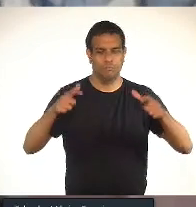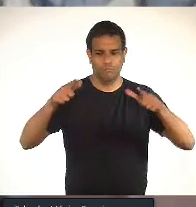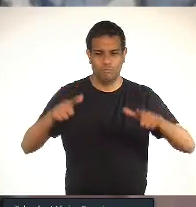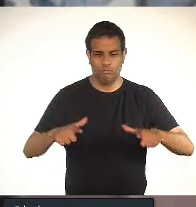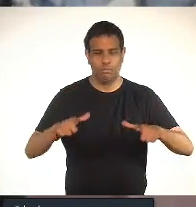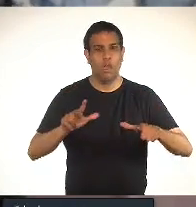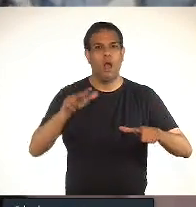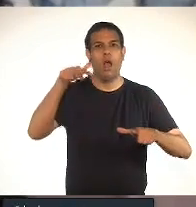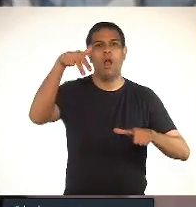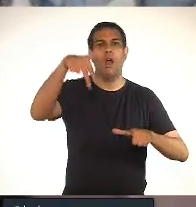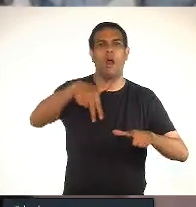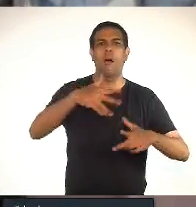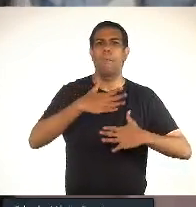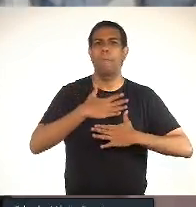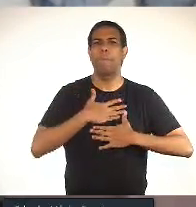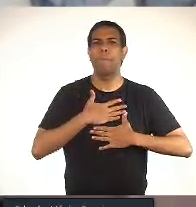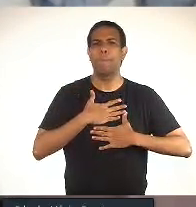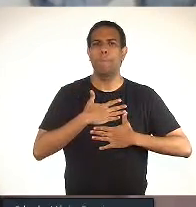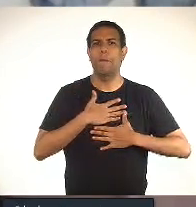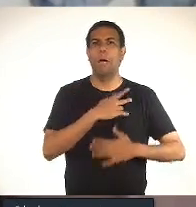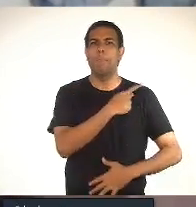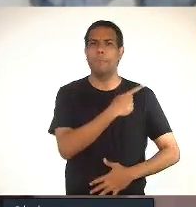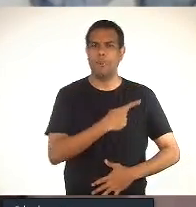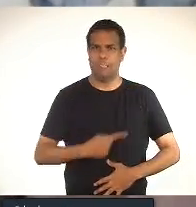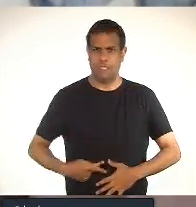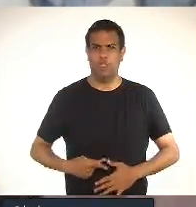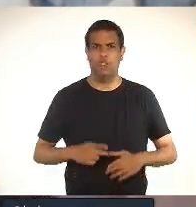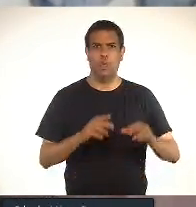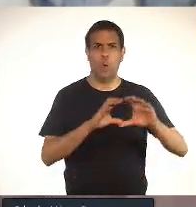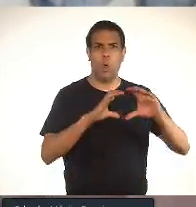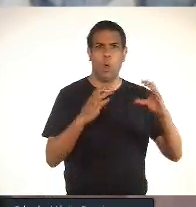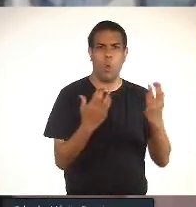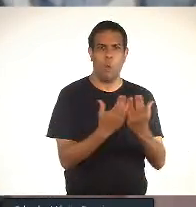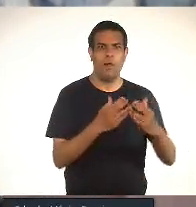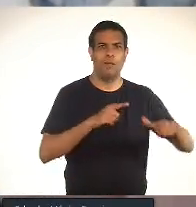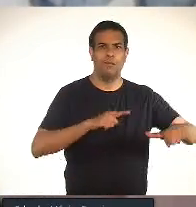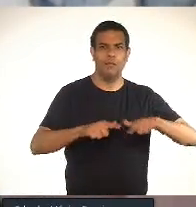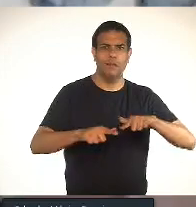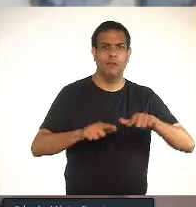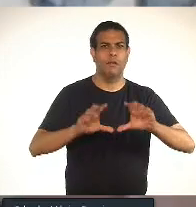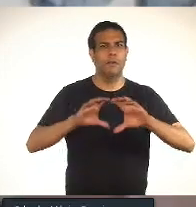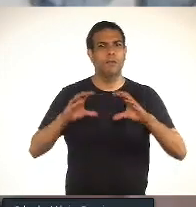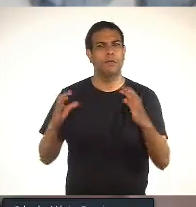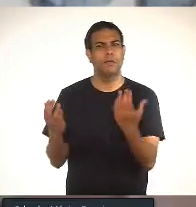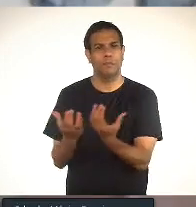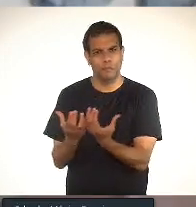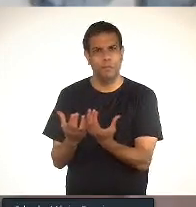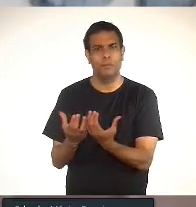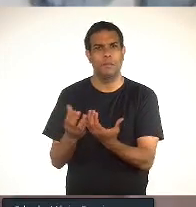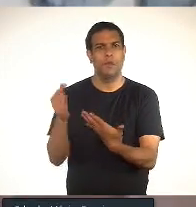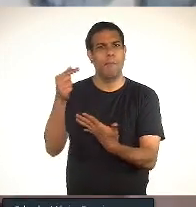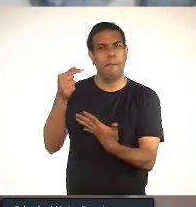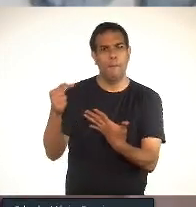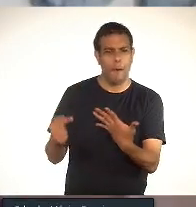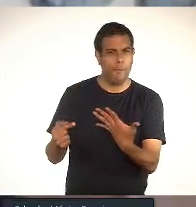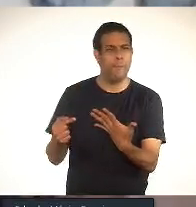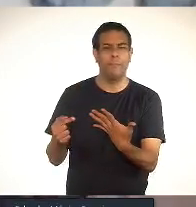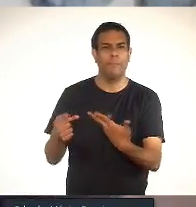casa. Como presidenta da Comissão do Trabalho, Seguridade Social e Legislação Social,